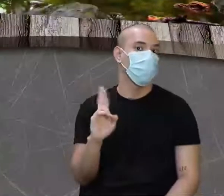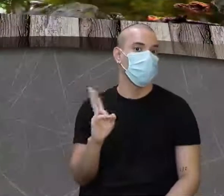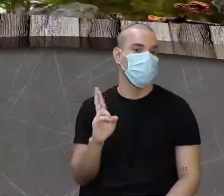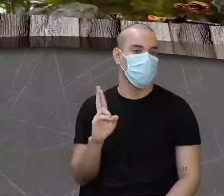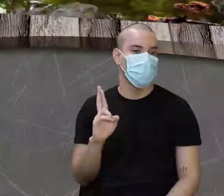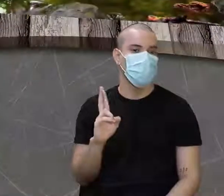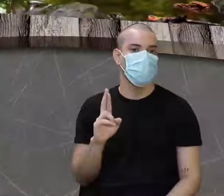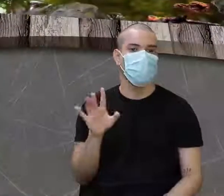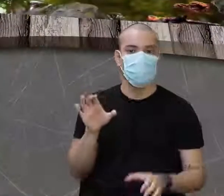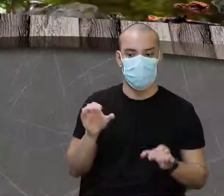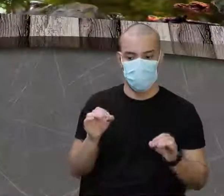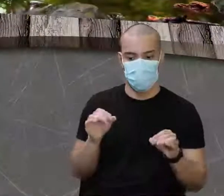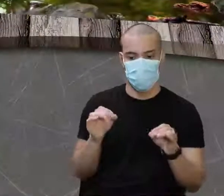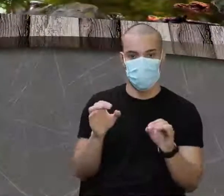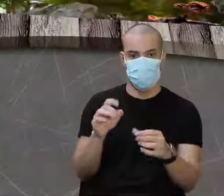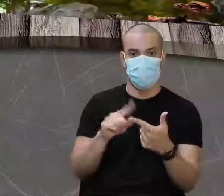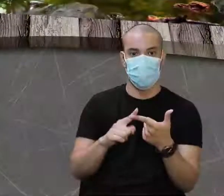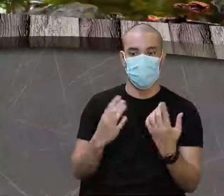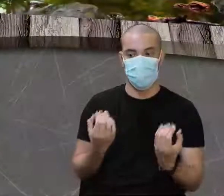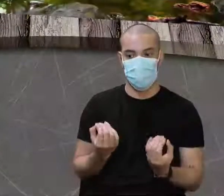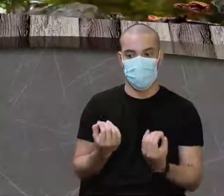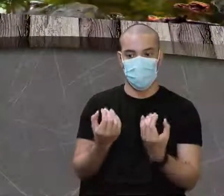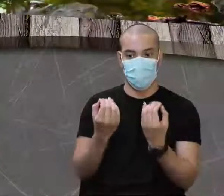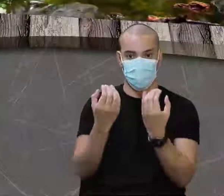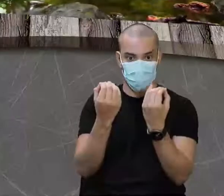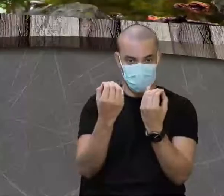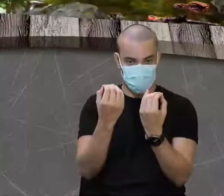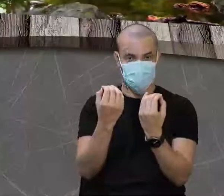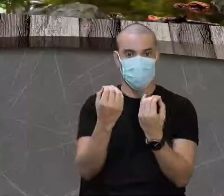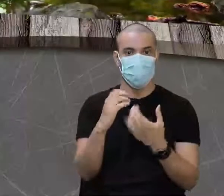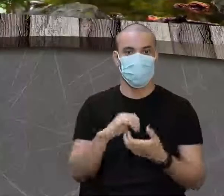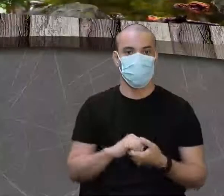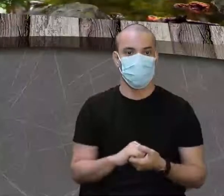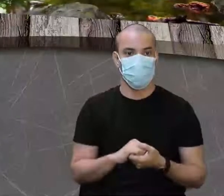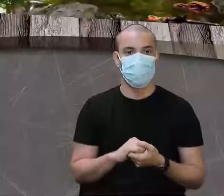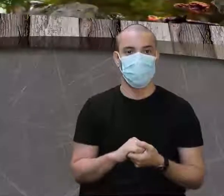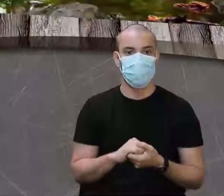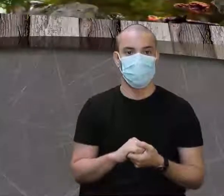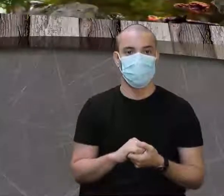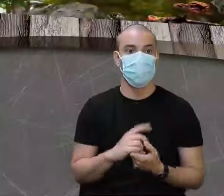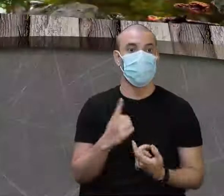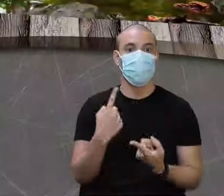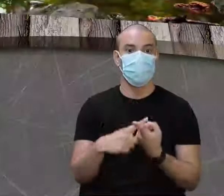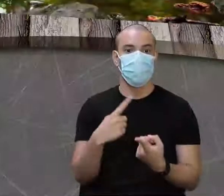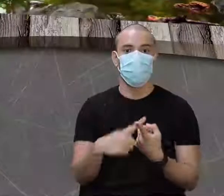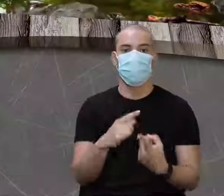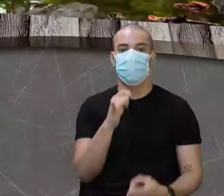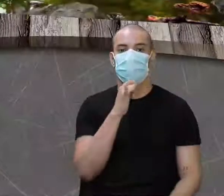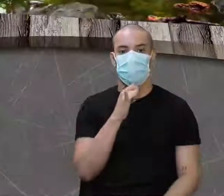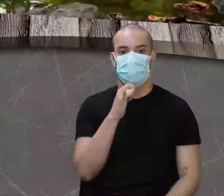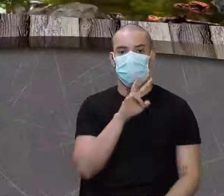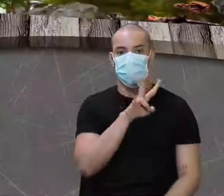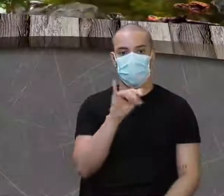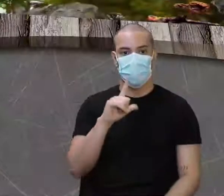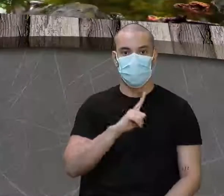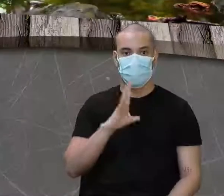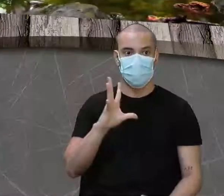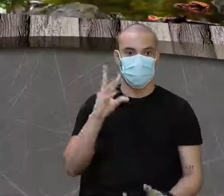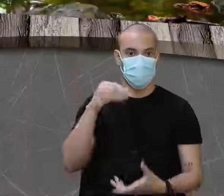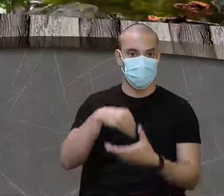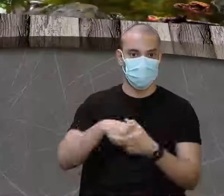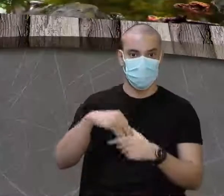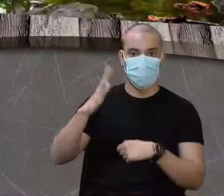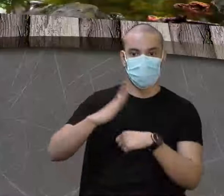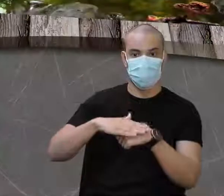professora? Bactérias e fungos, tá? Que, no caso, vão ter agentes,